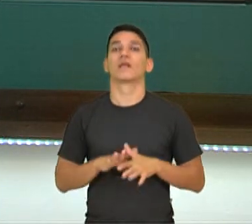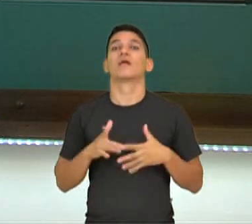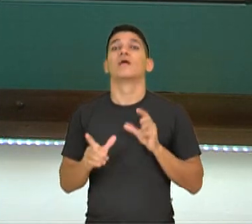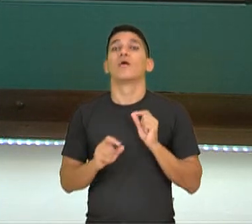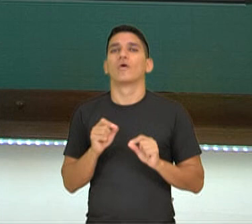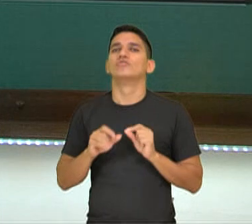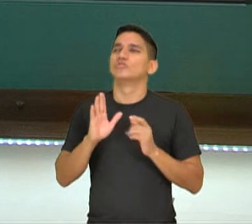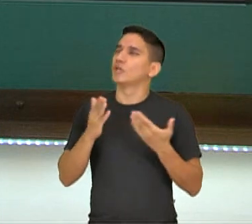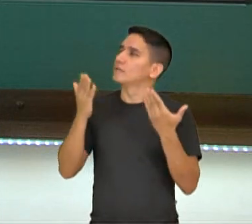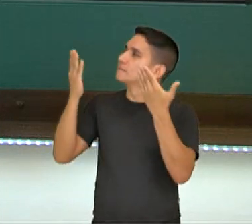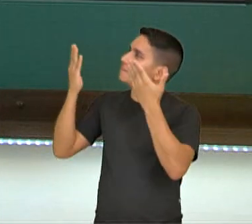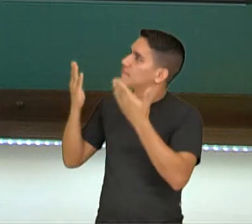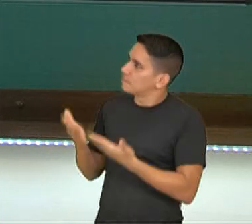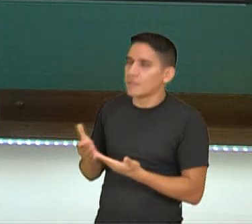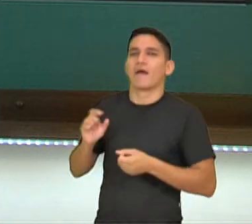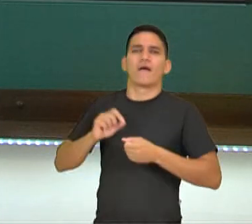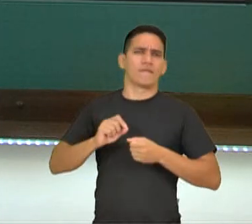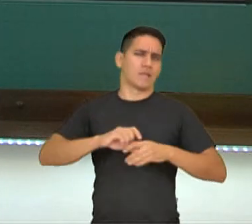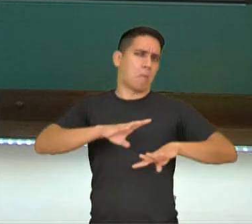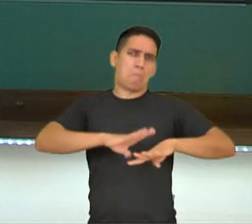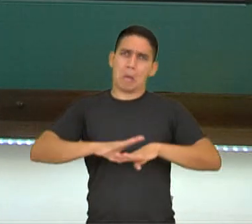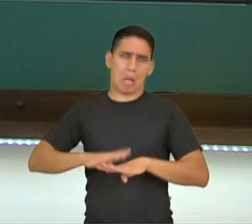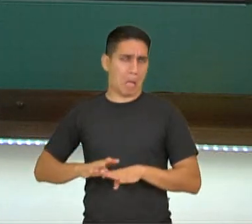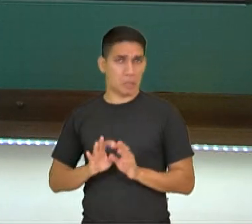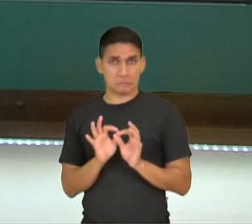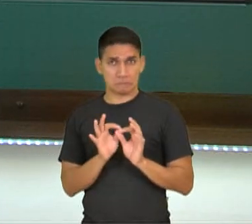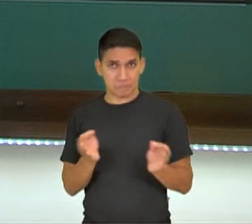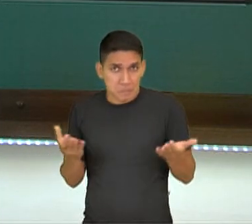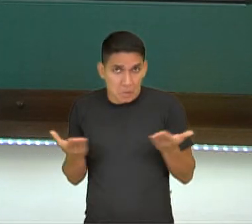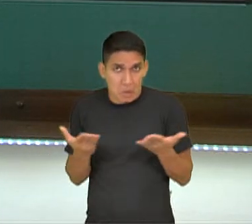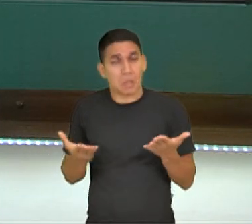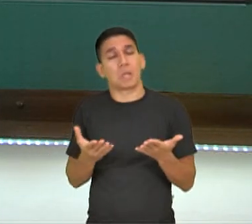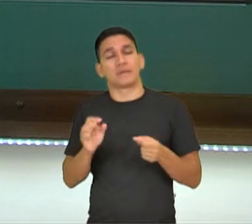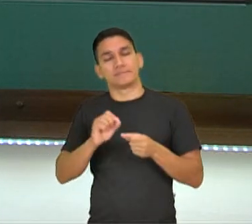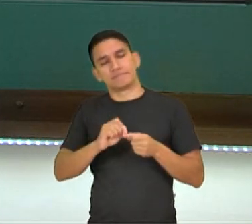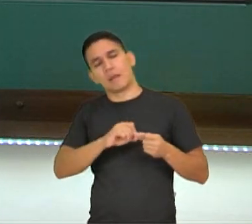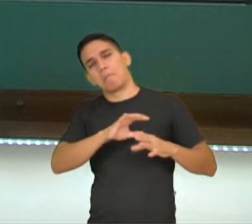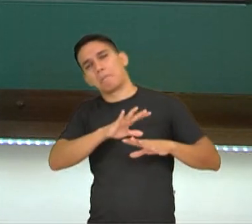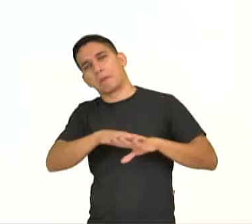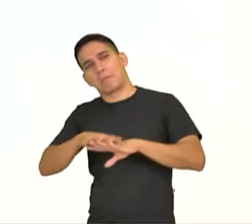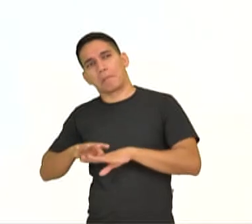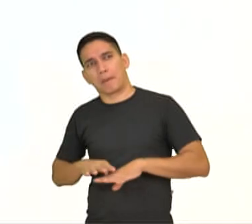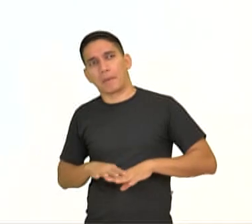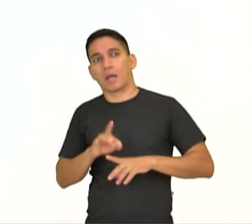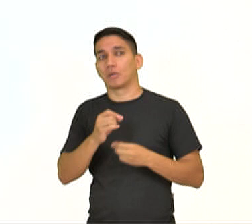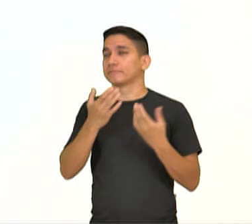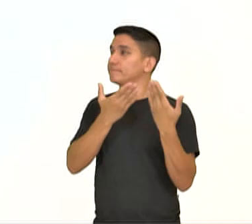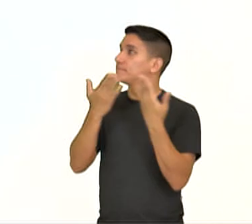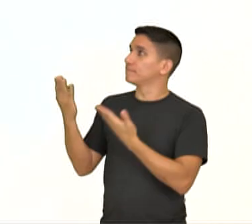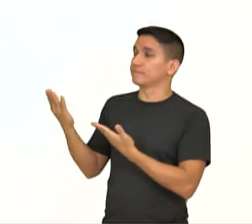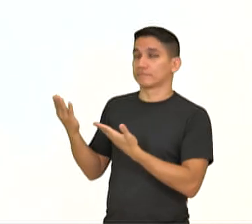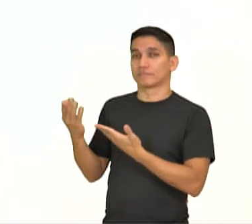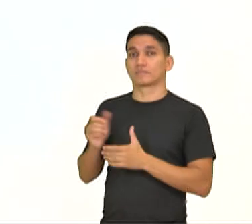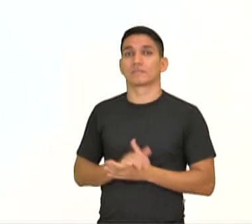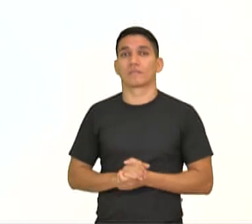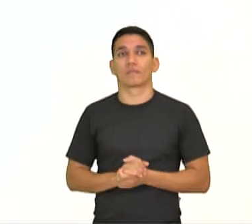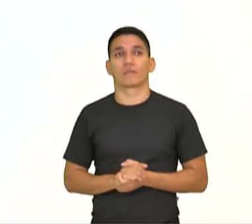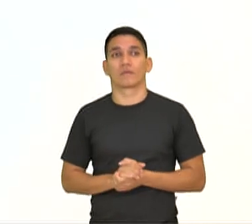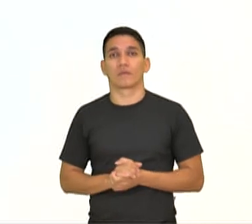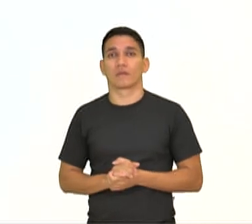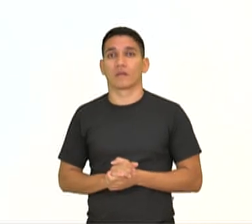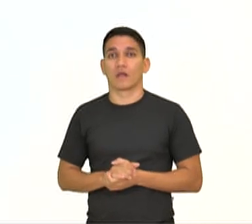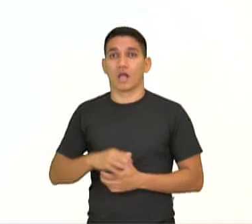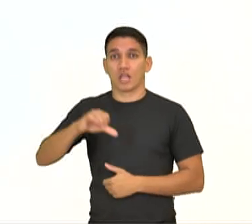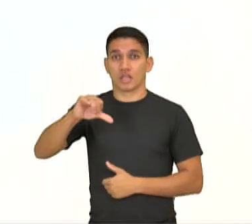Agora cuida com a matemática básica aqui, né? Para fazer essas continhas. 9 vamos dividir com 3, que é elevado ao